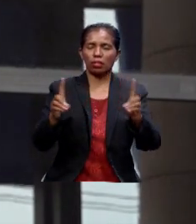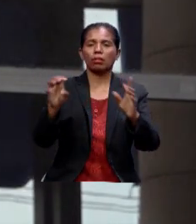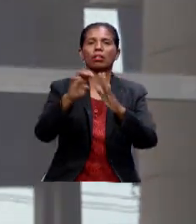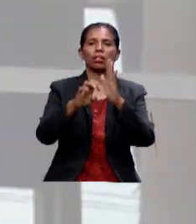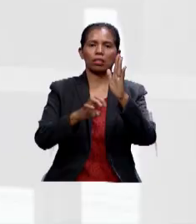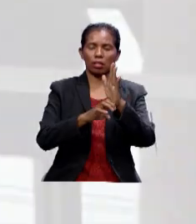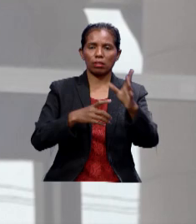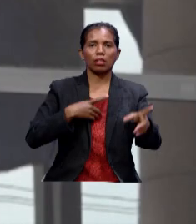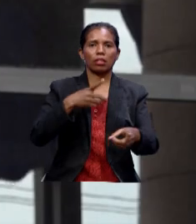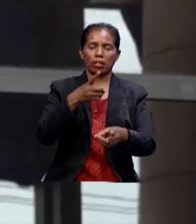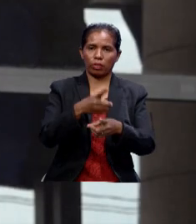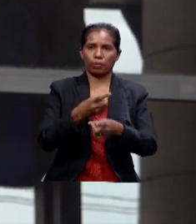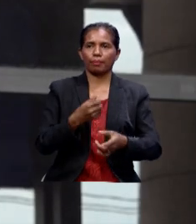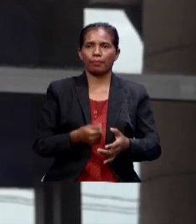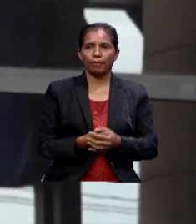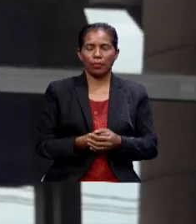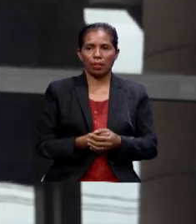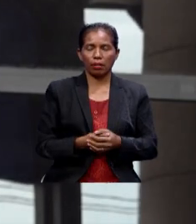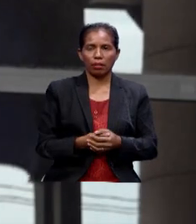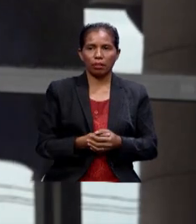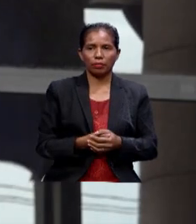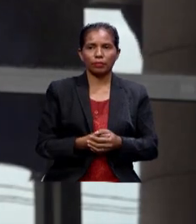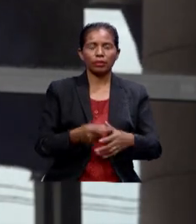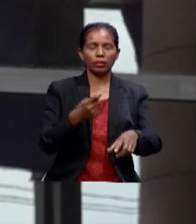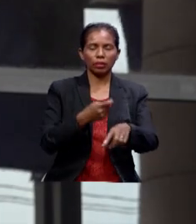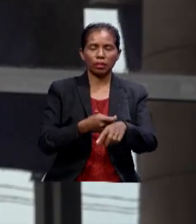Direito. Tino Indonés,